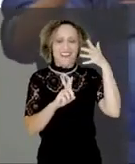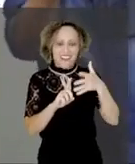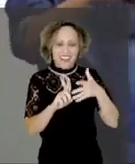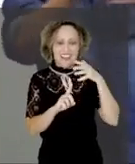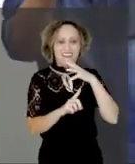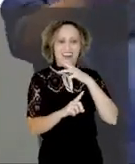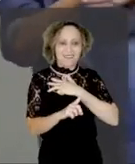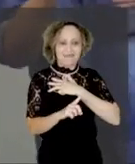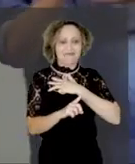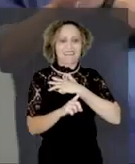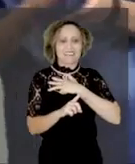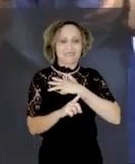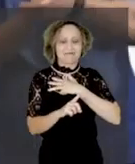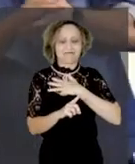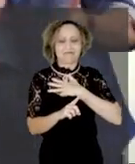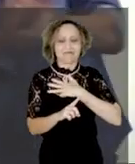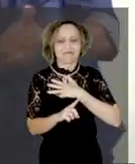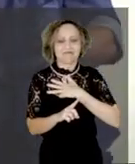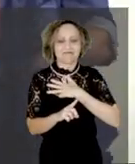Eu